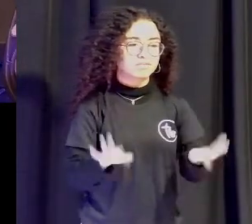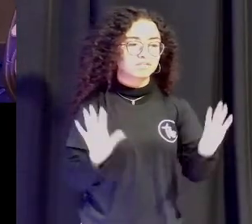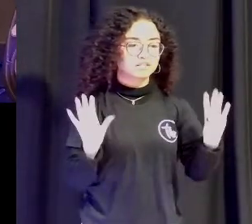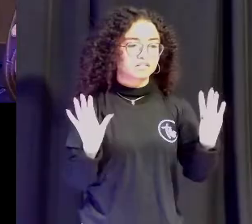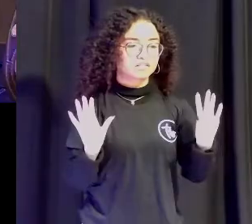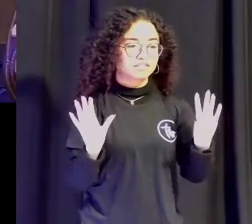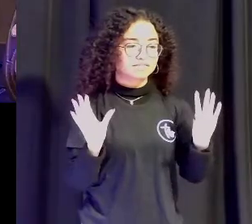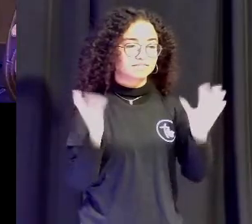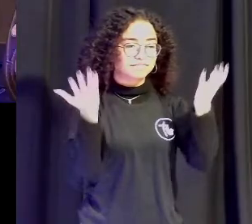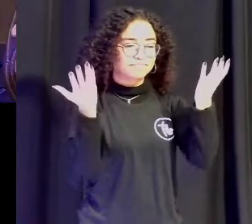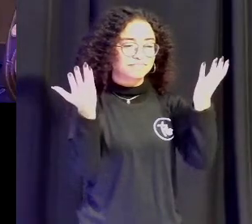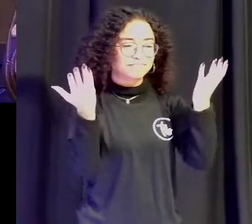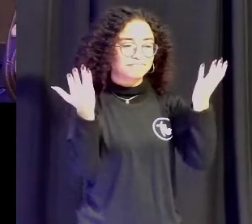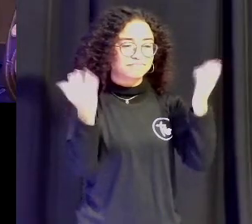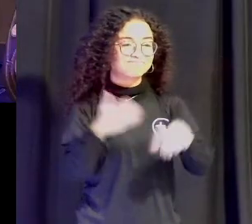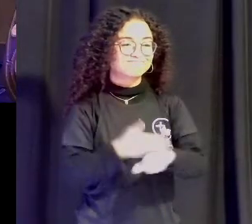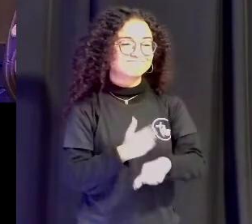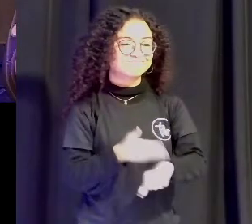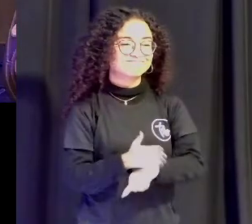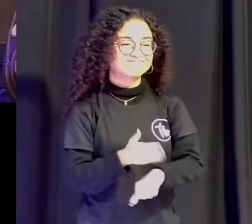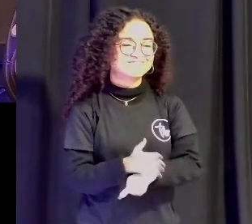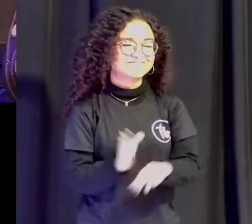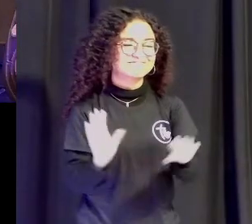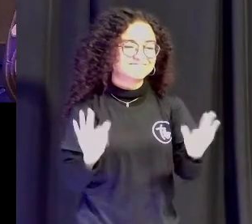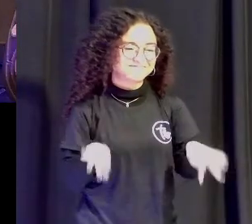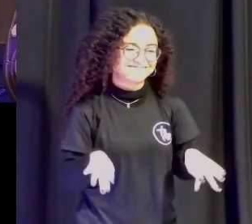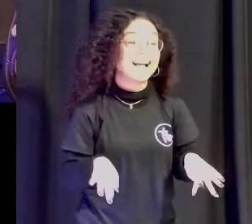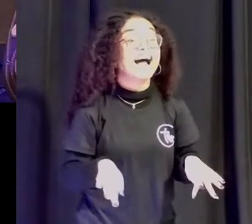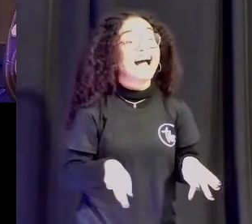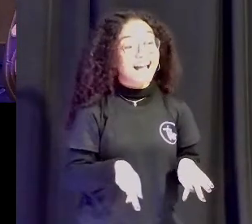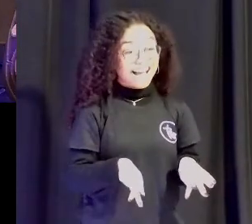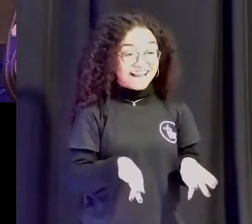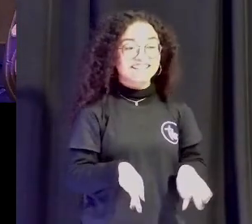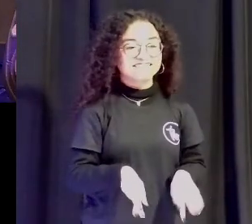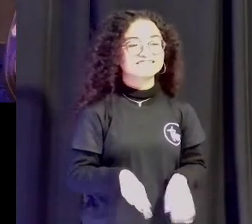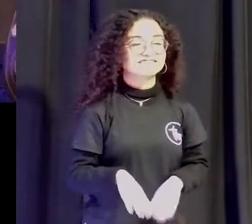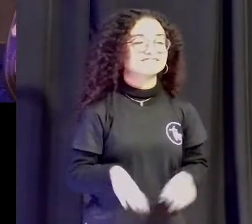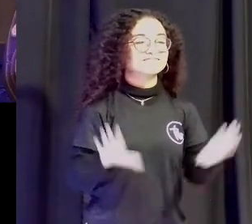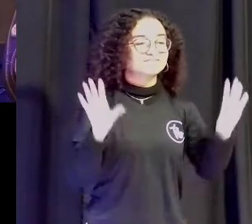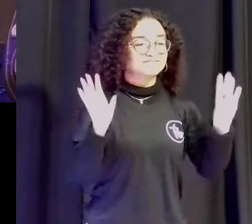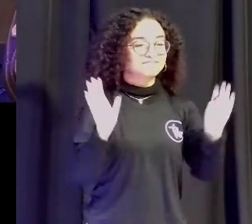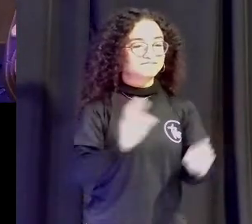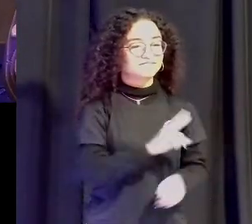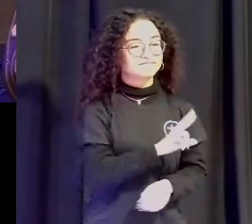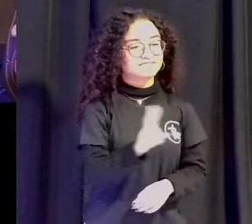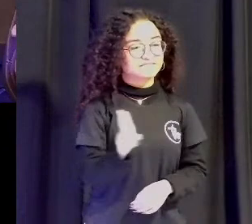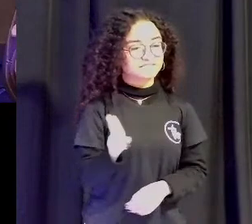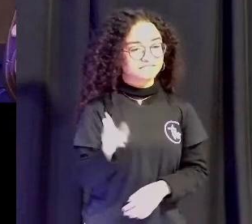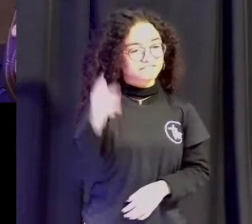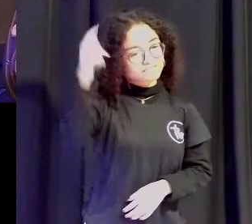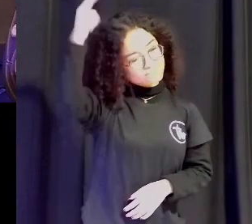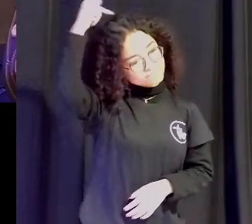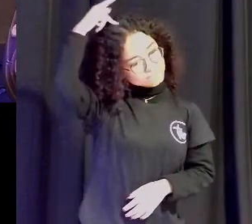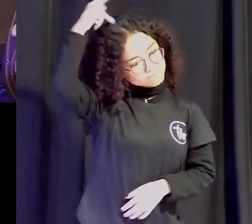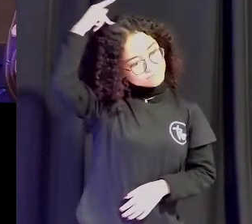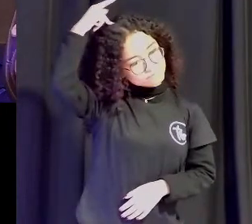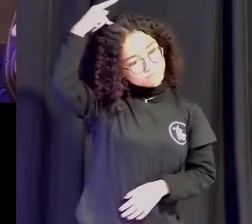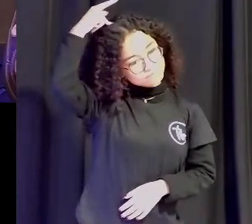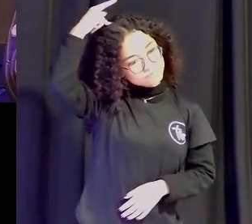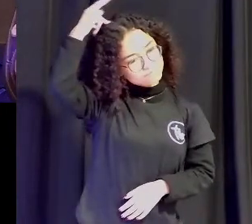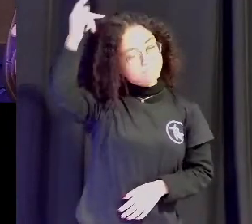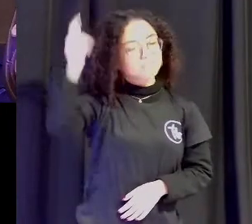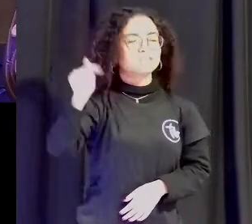festa chamada Pentecostes. A festa das 7 semanas, da celebração